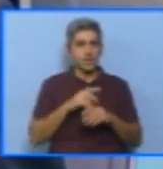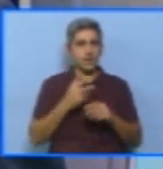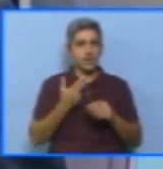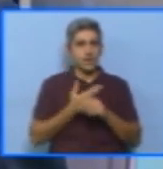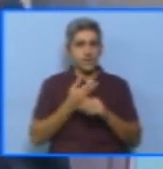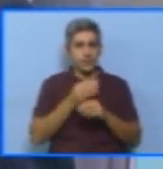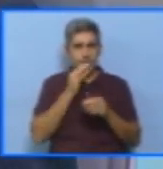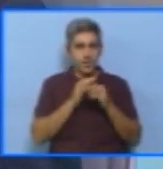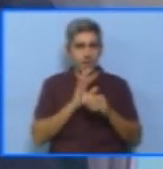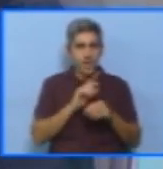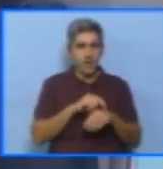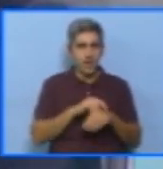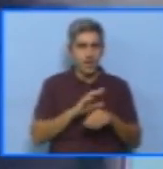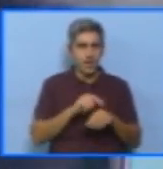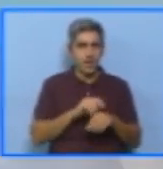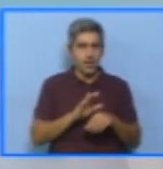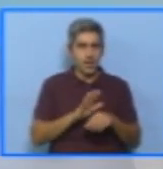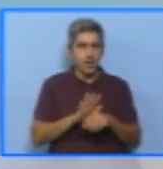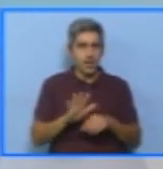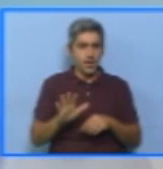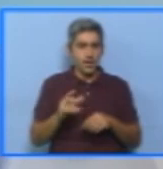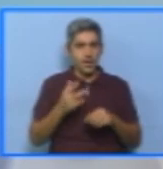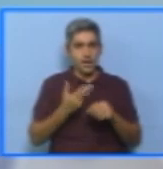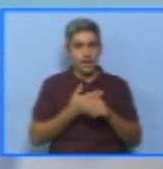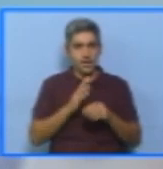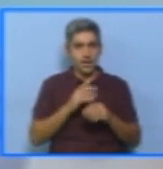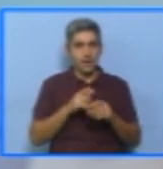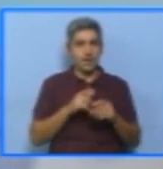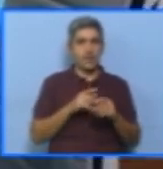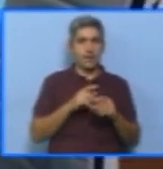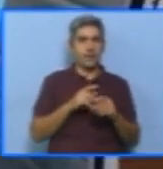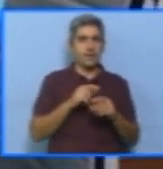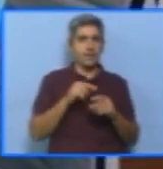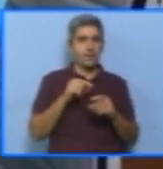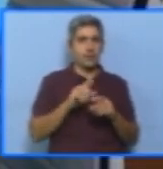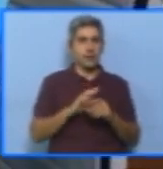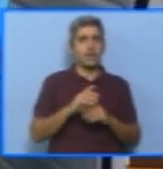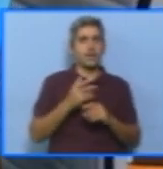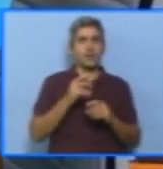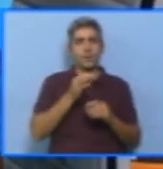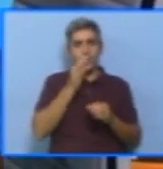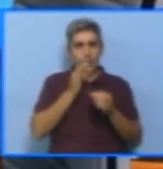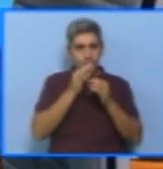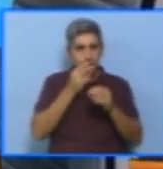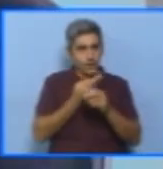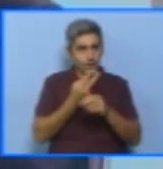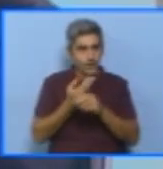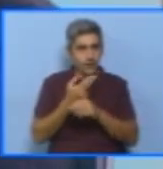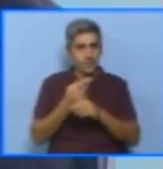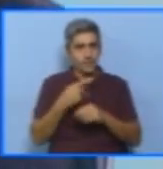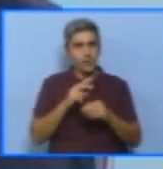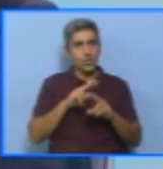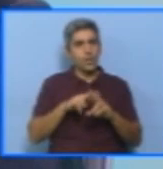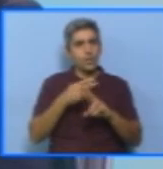é? Sim, adiantaram-se um bocadinho este ano, mas cá no Sul andaram mais tempo. E as vindimas têm uma